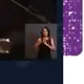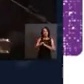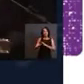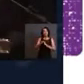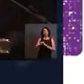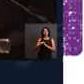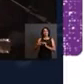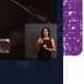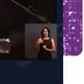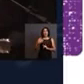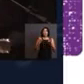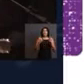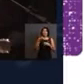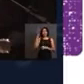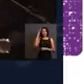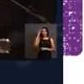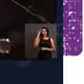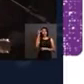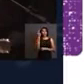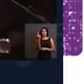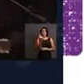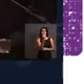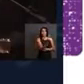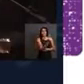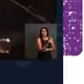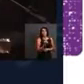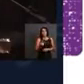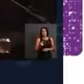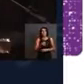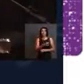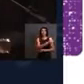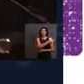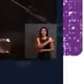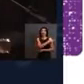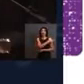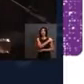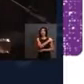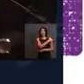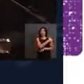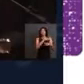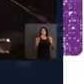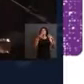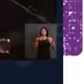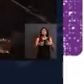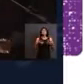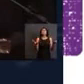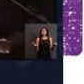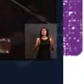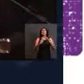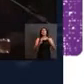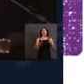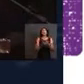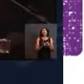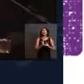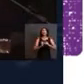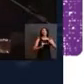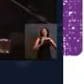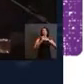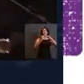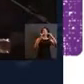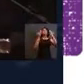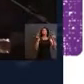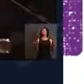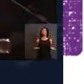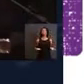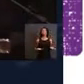conhecer cada estudante. Aonde ele está no processo de desenvolvimento das habilidades